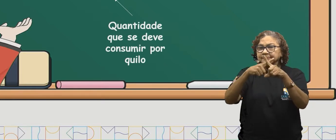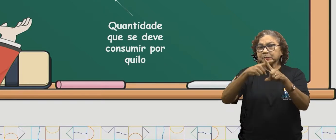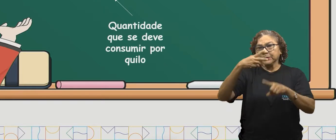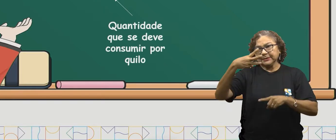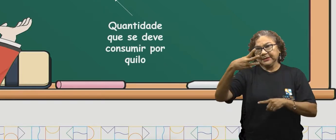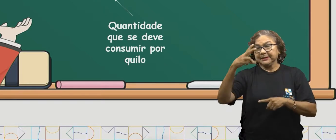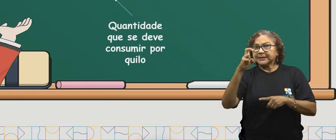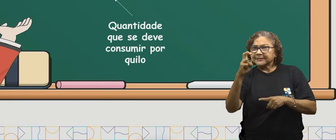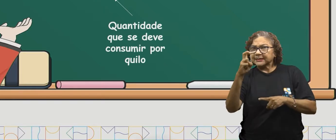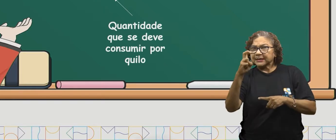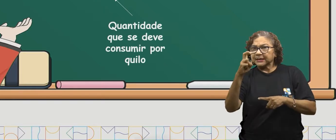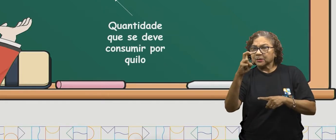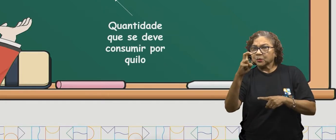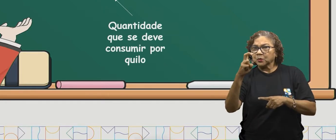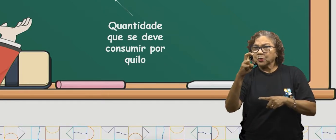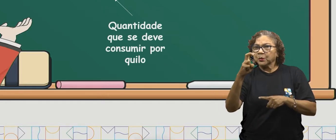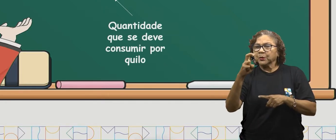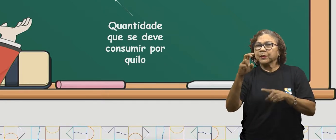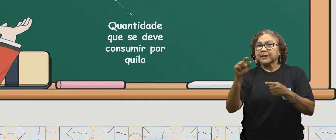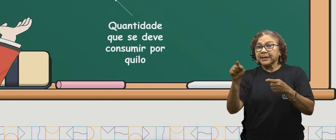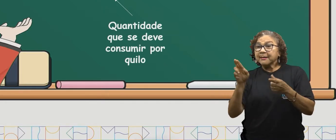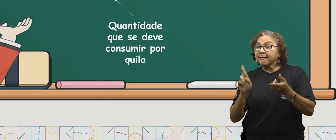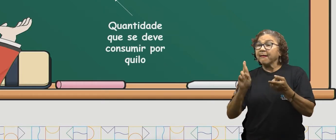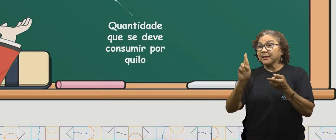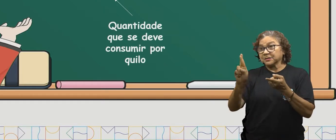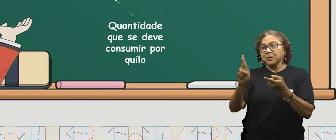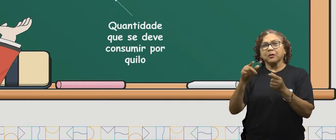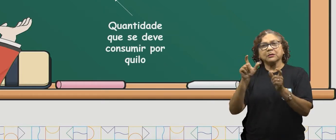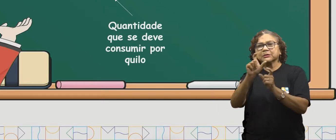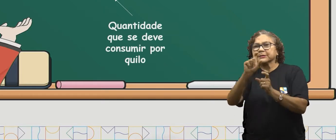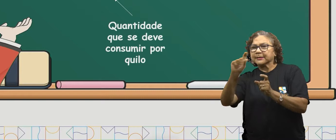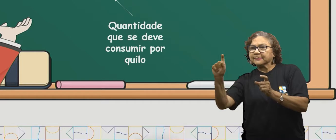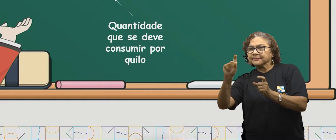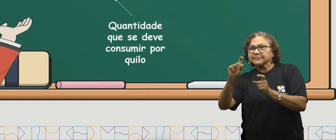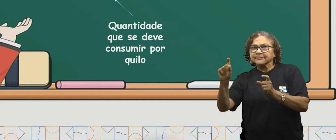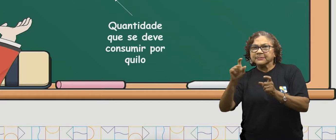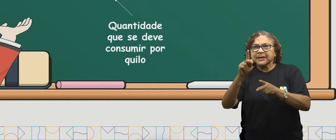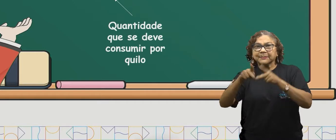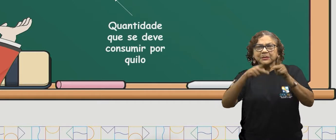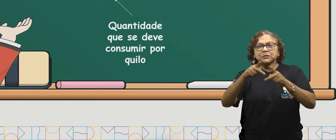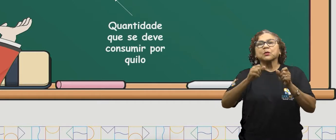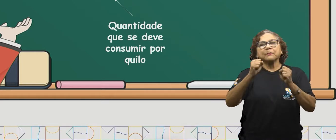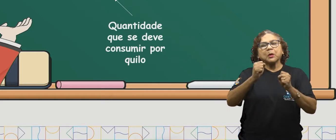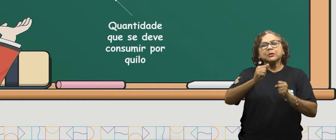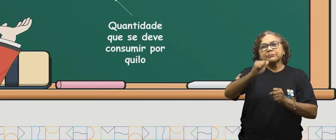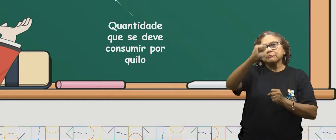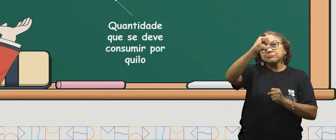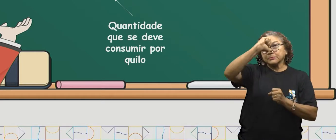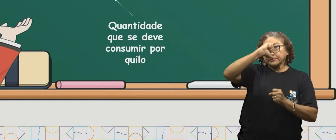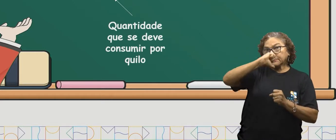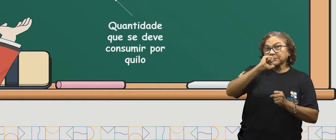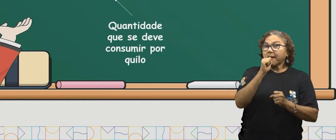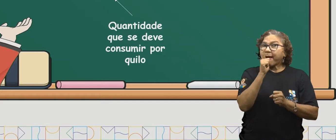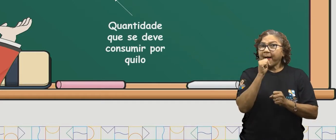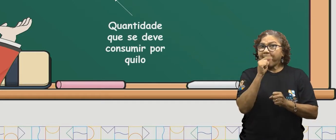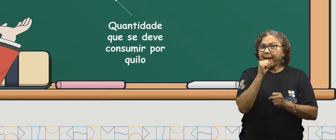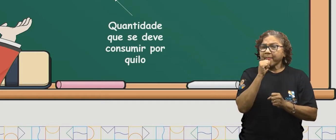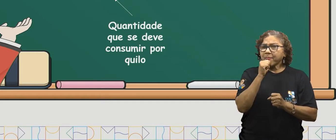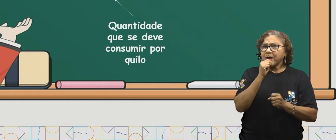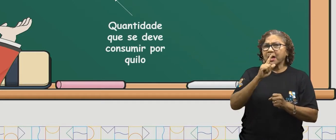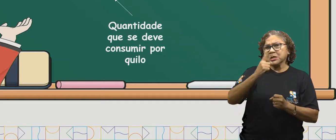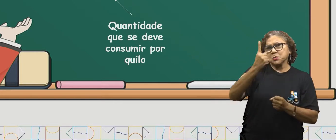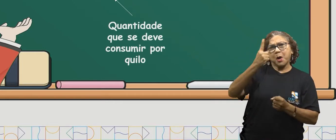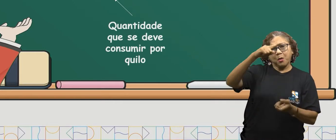por 35, que é a quantidade de água por quilo que uma pessoa deve consumir por dia. Isto é igual a